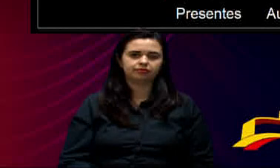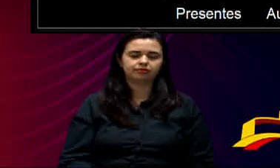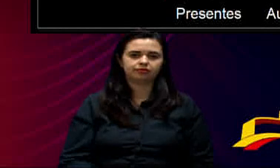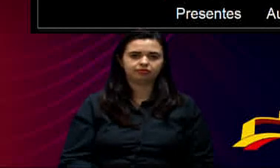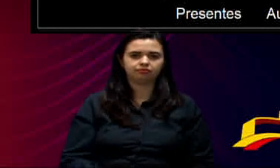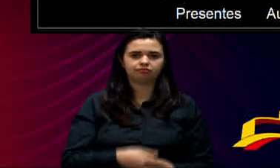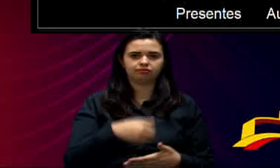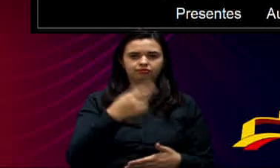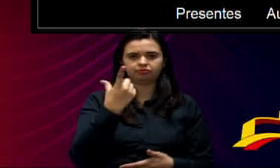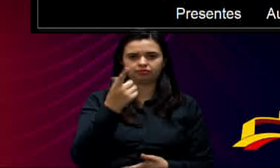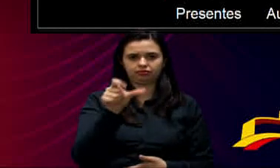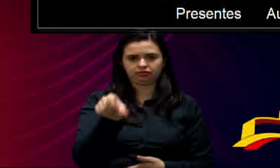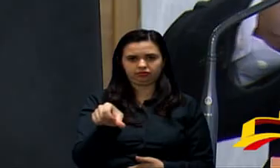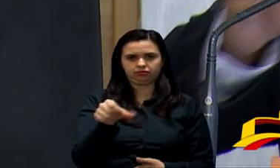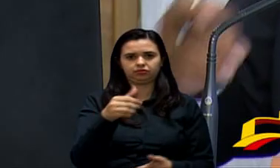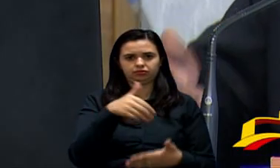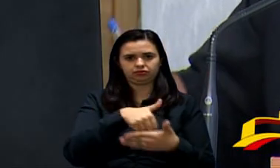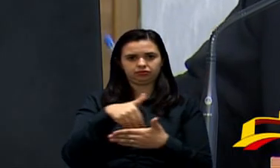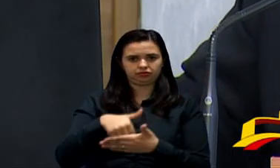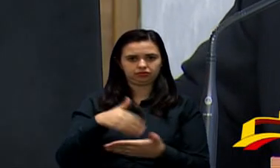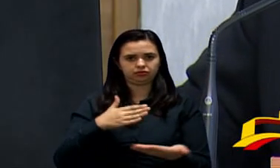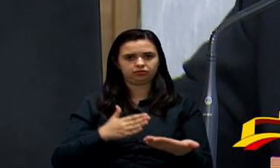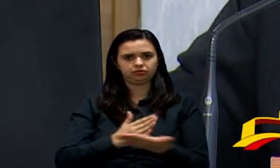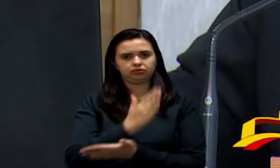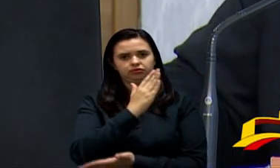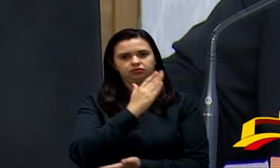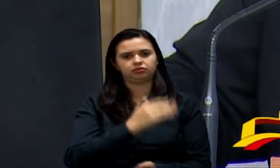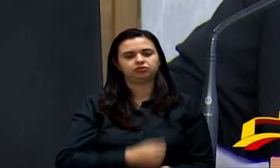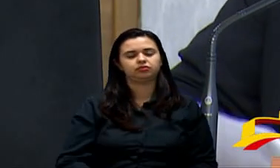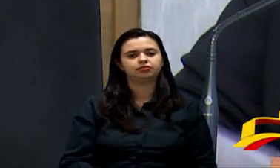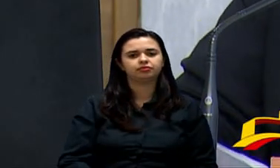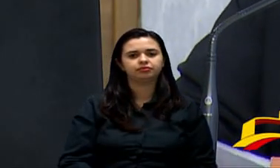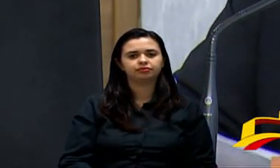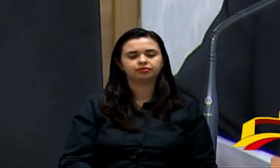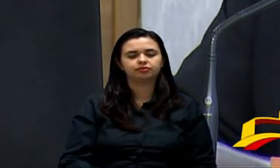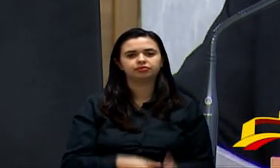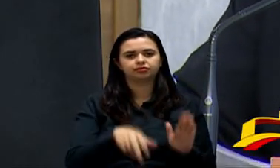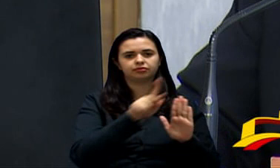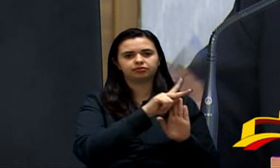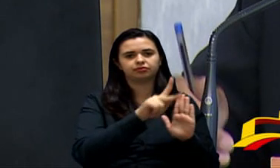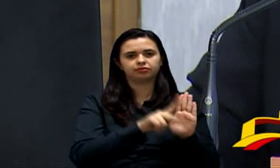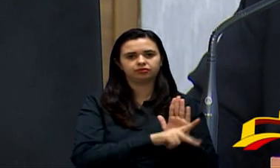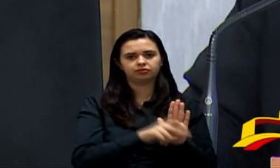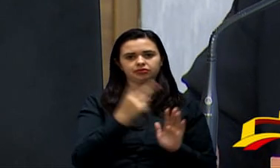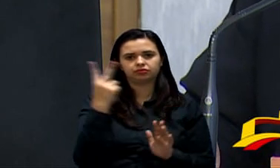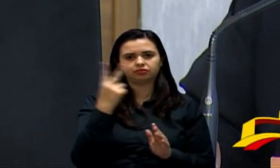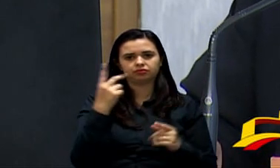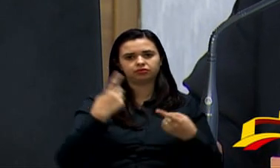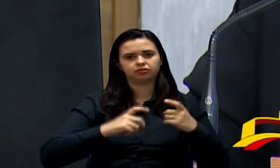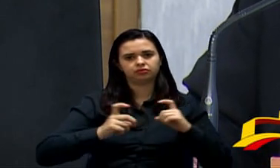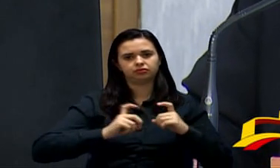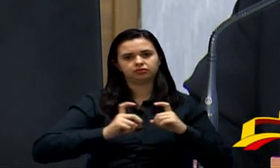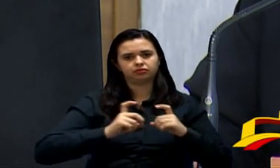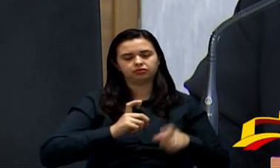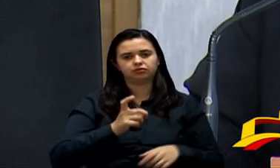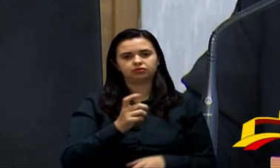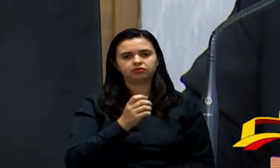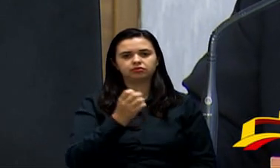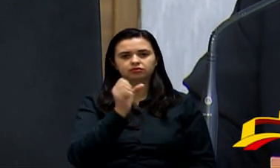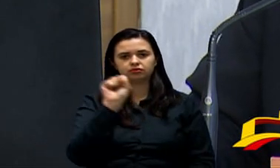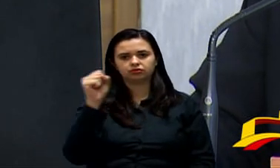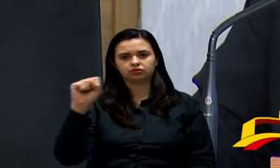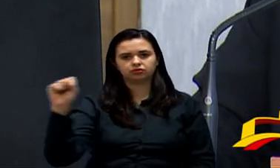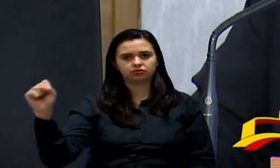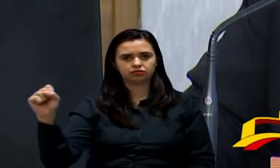Tendo obtido 19 votos, eu declaro aprovado. Projeto em segunda discussão, projeto de lei